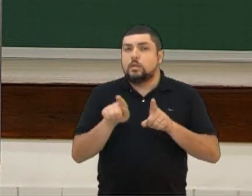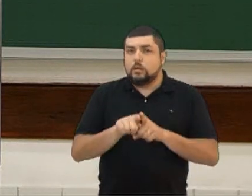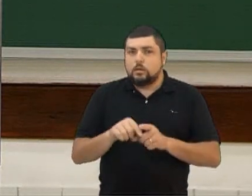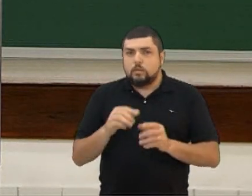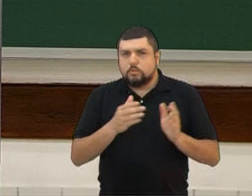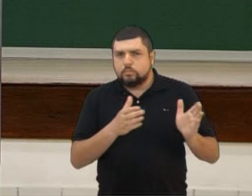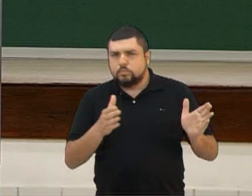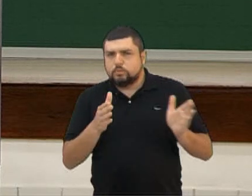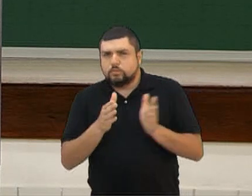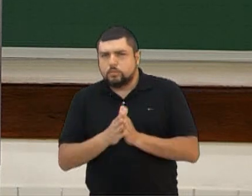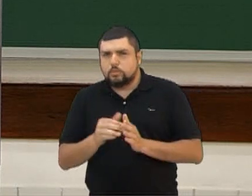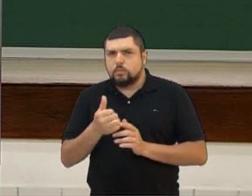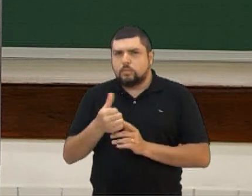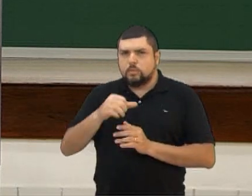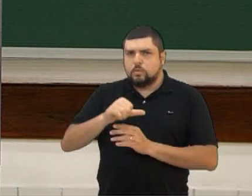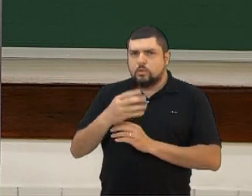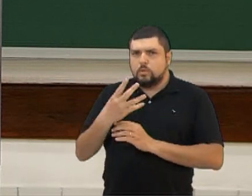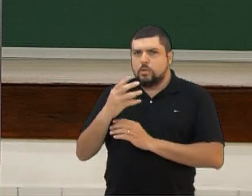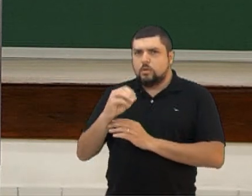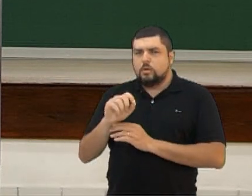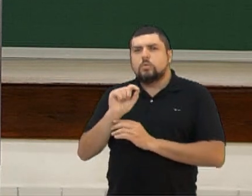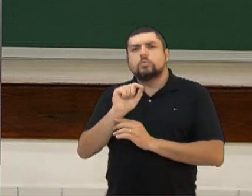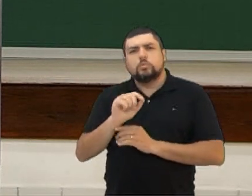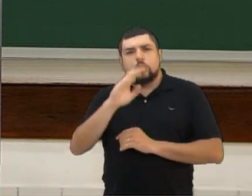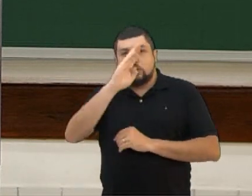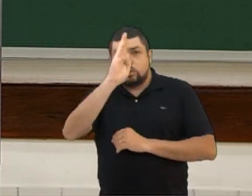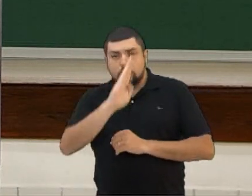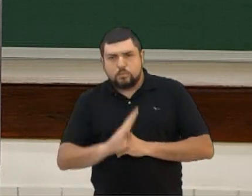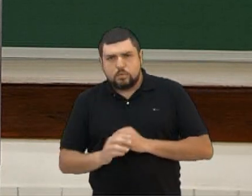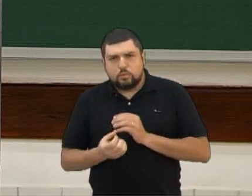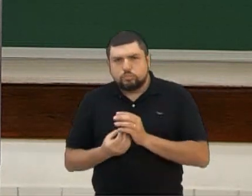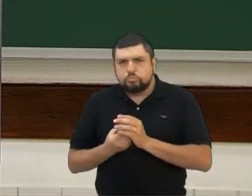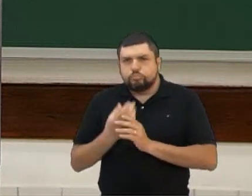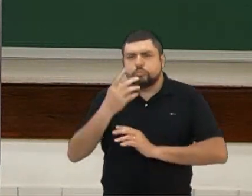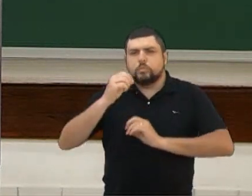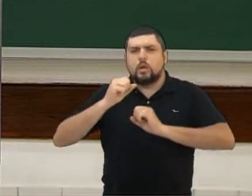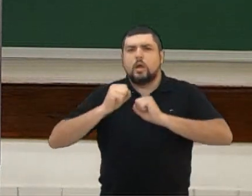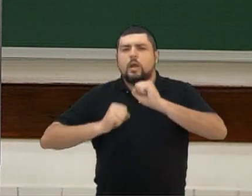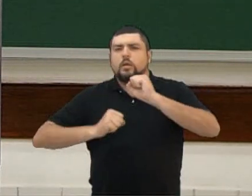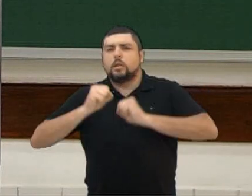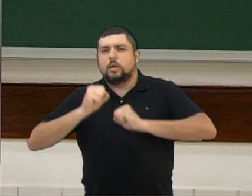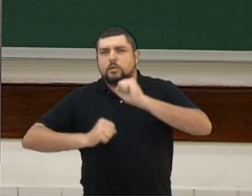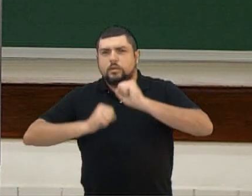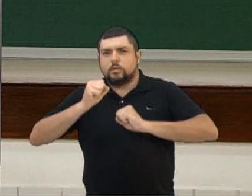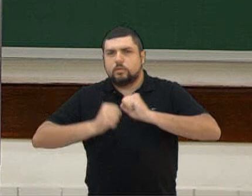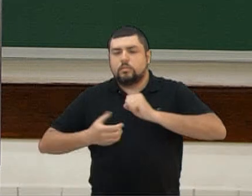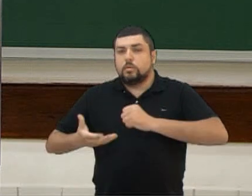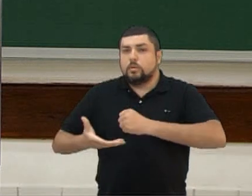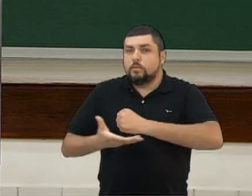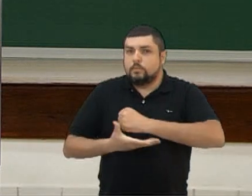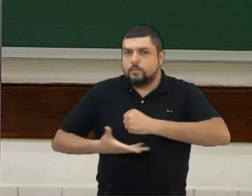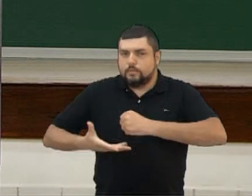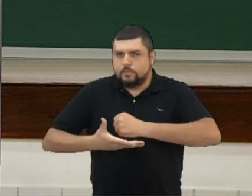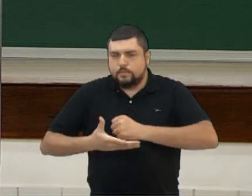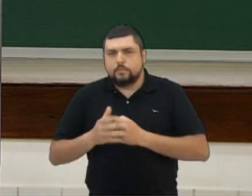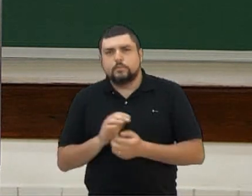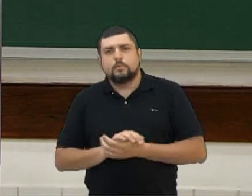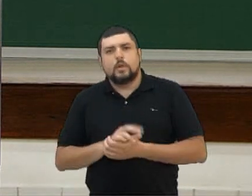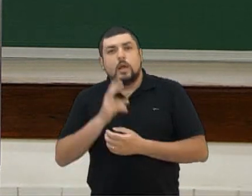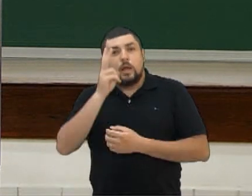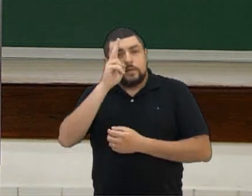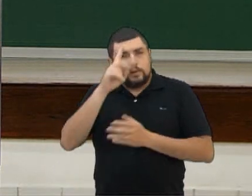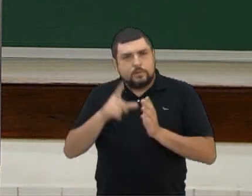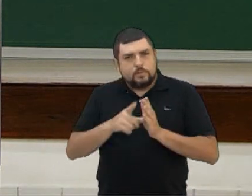de 40 em que o Brasil vai começar a criar as chamadas indústrias de base. Lembre-se de que foi comentado agora há pouco, de